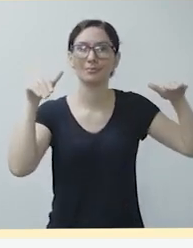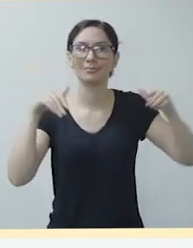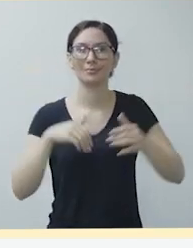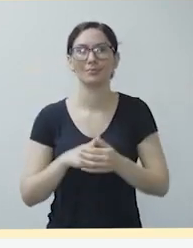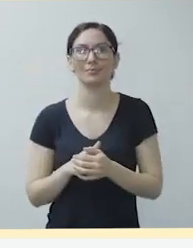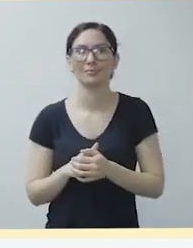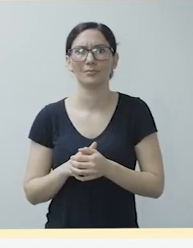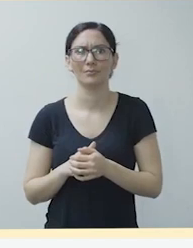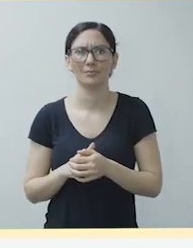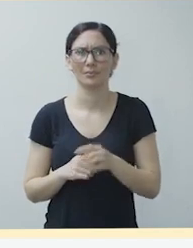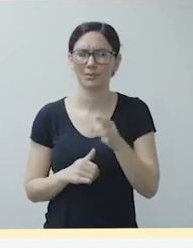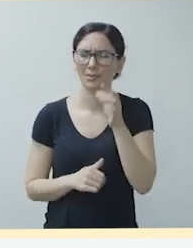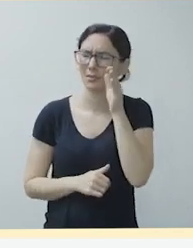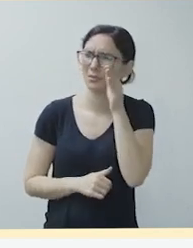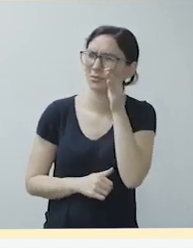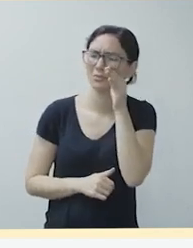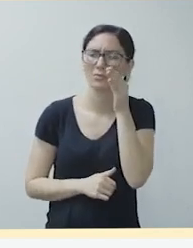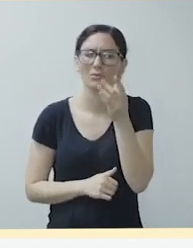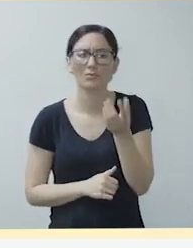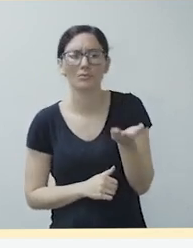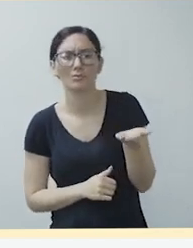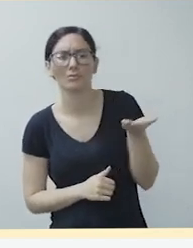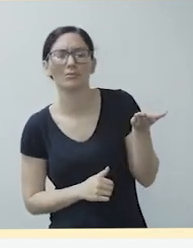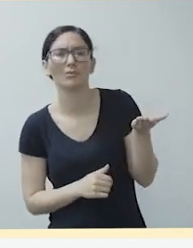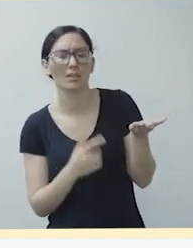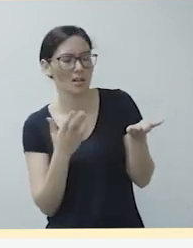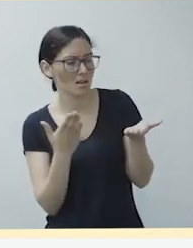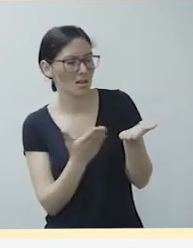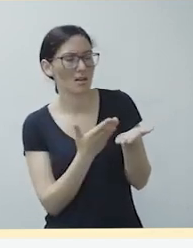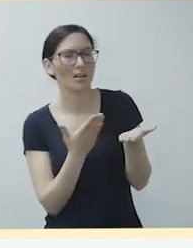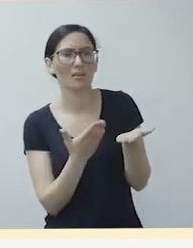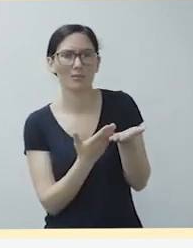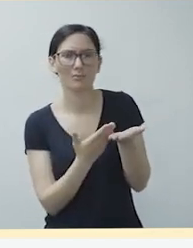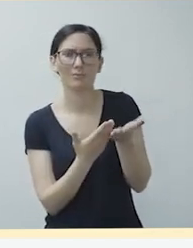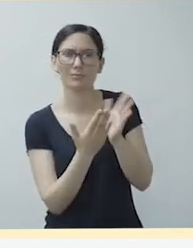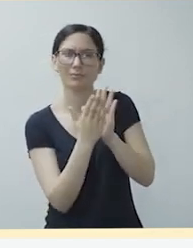que vocês conseguem observar aí na capa do livro?